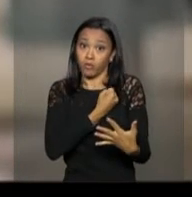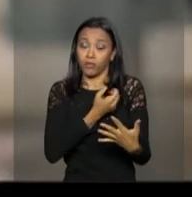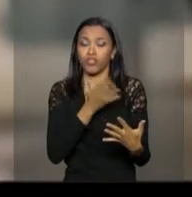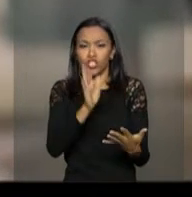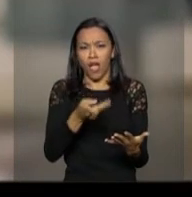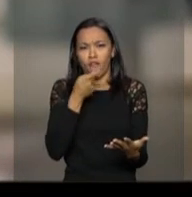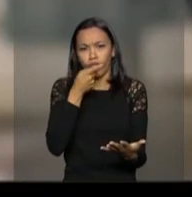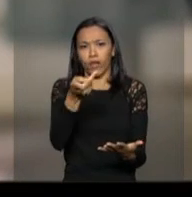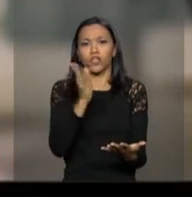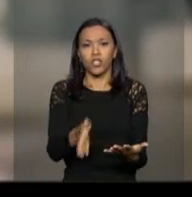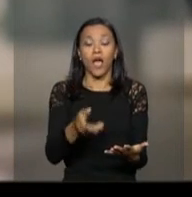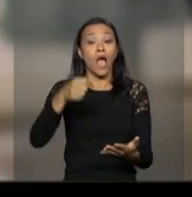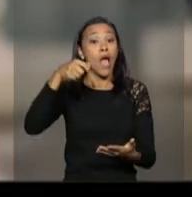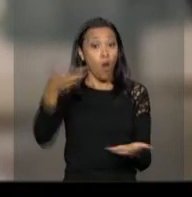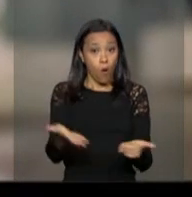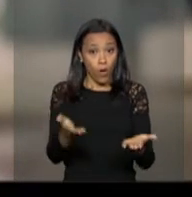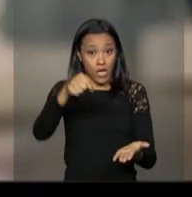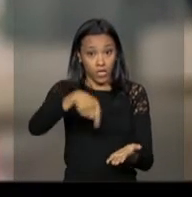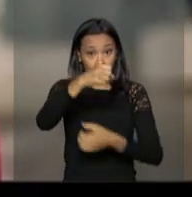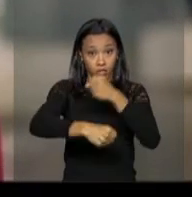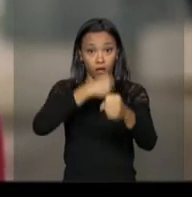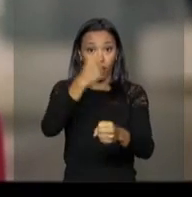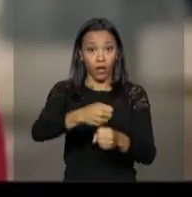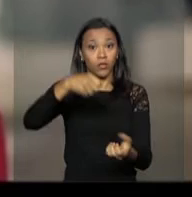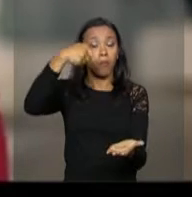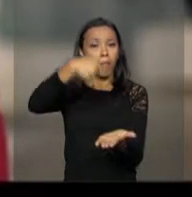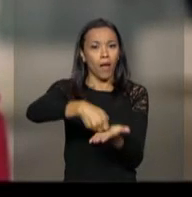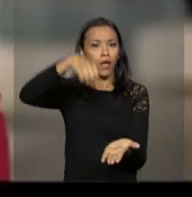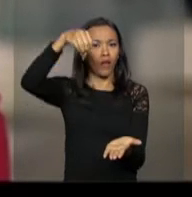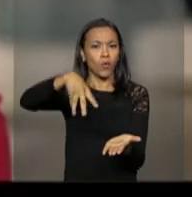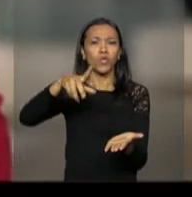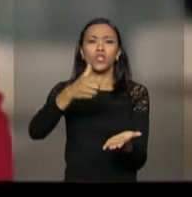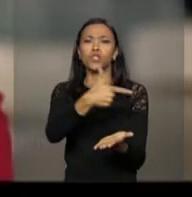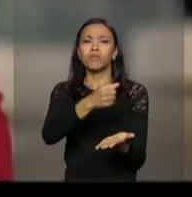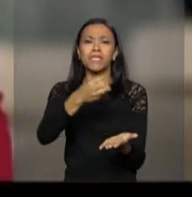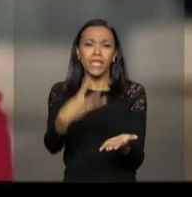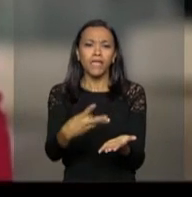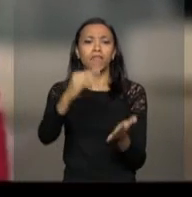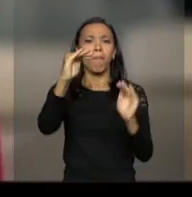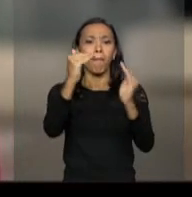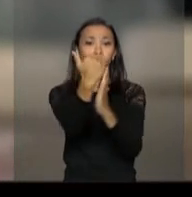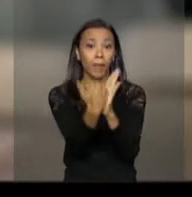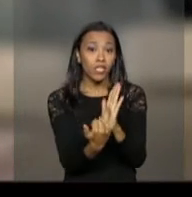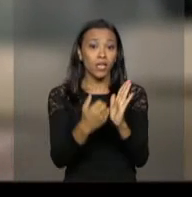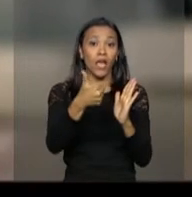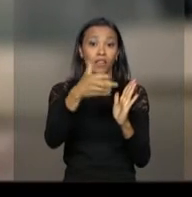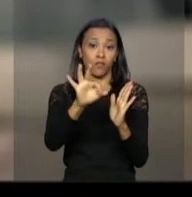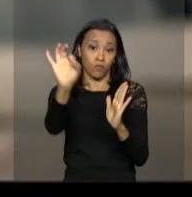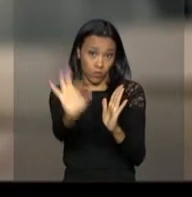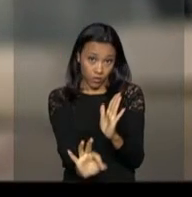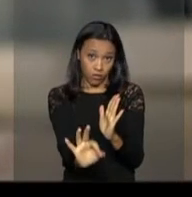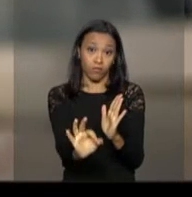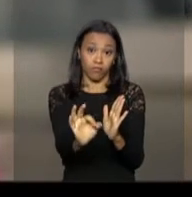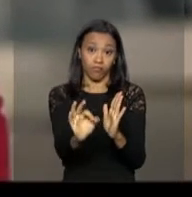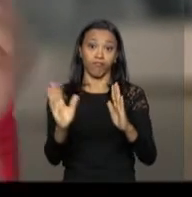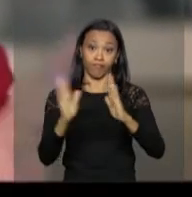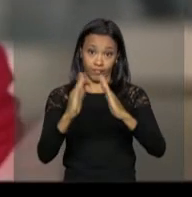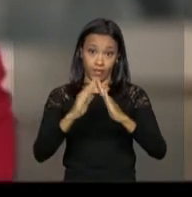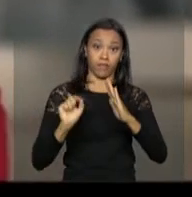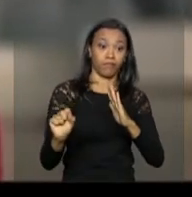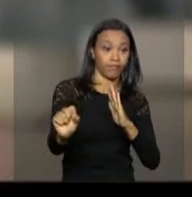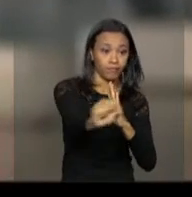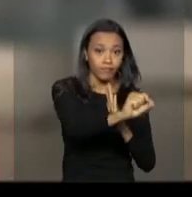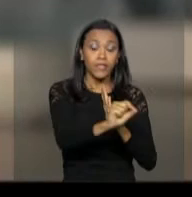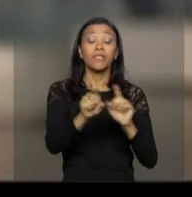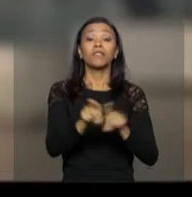de dizer, a conta de luz neste ano, de 2013, vai baixar 18% para o consumidor doméstico e